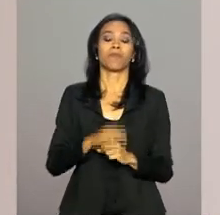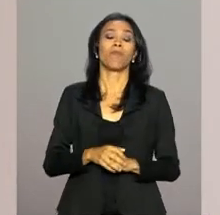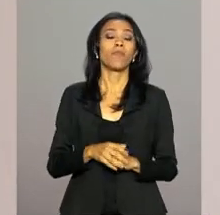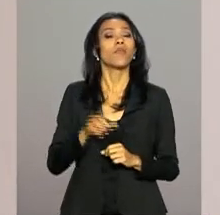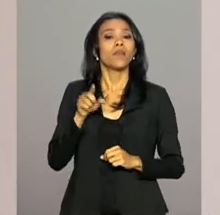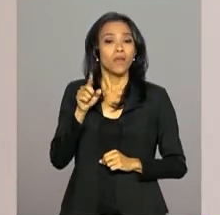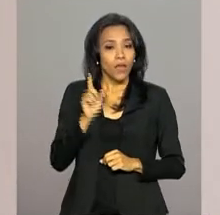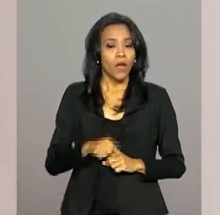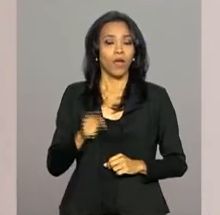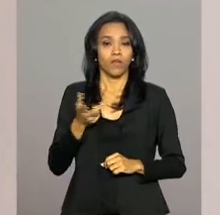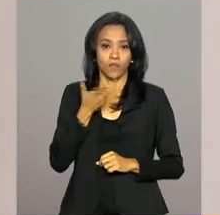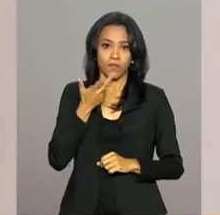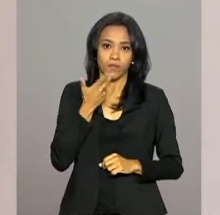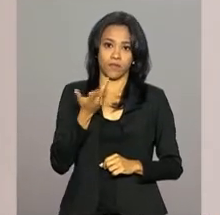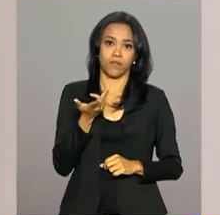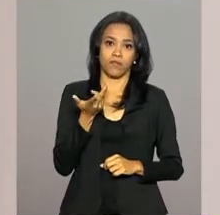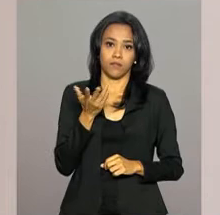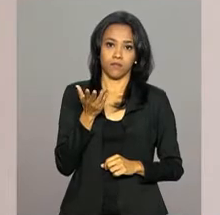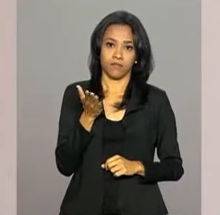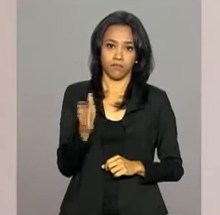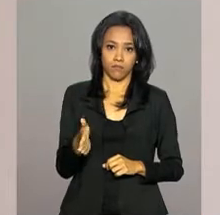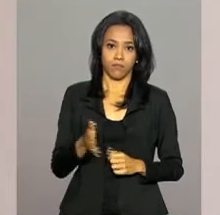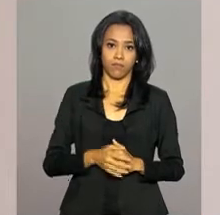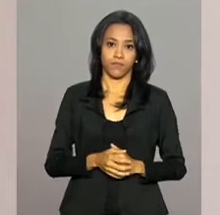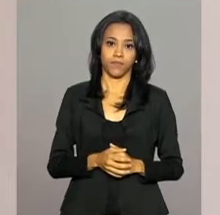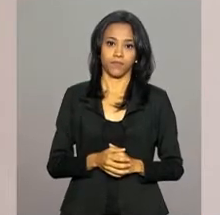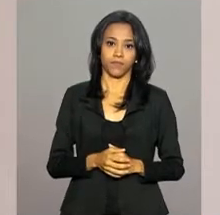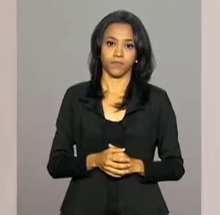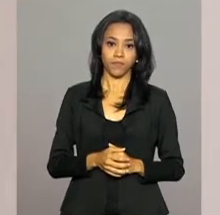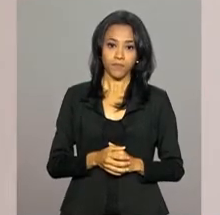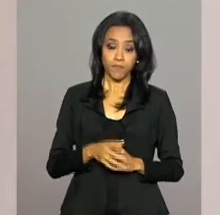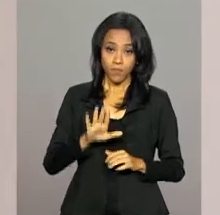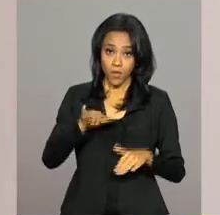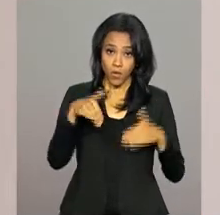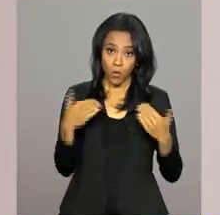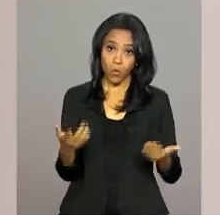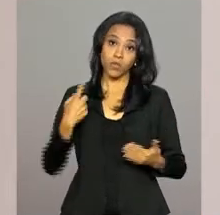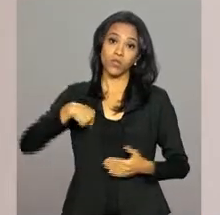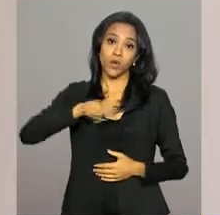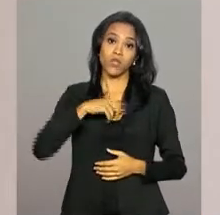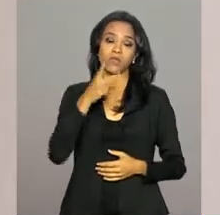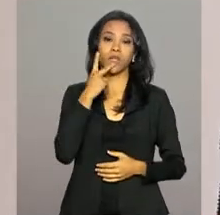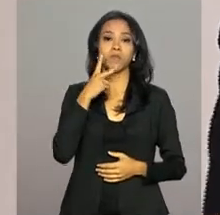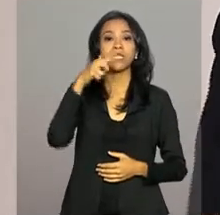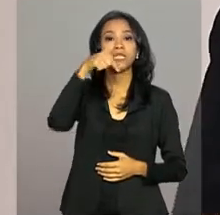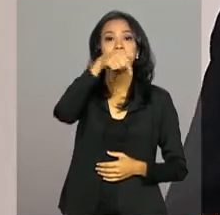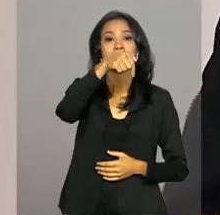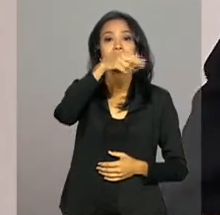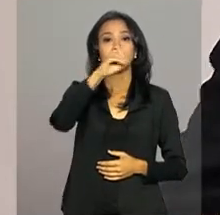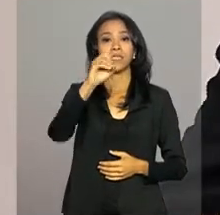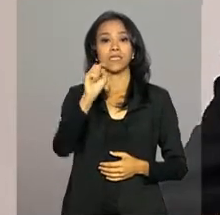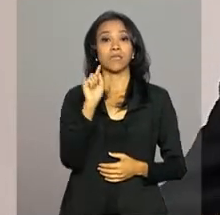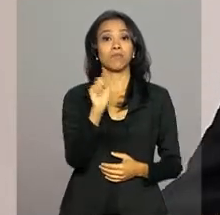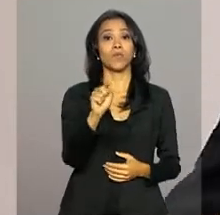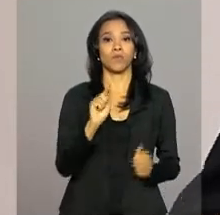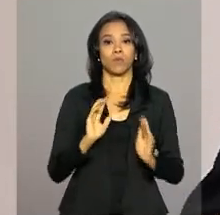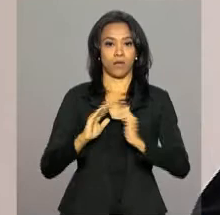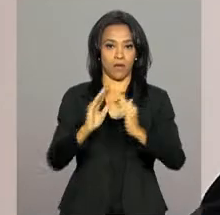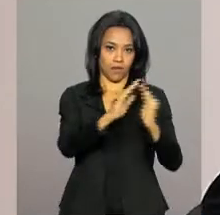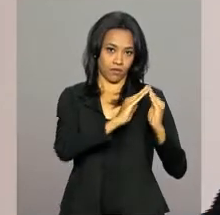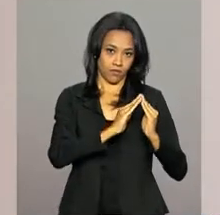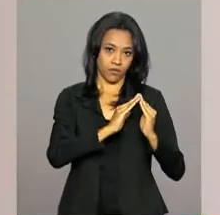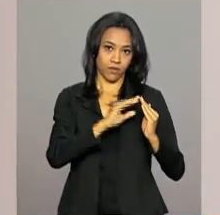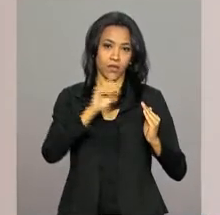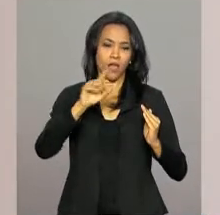mencionado o caso de henrique é que quando nós falamos em 700 mil casas nós estamos falando no mínimo